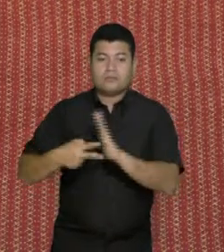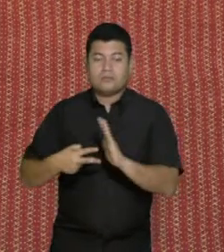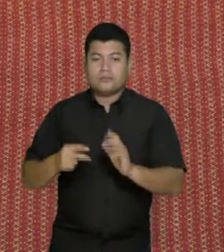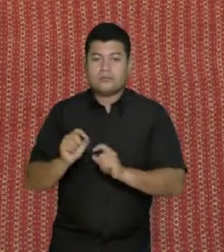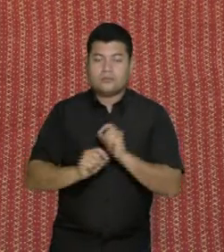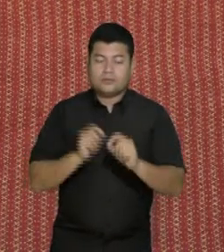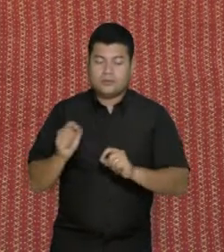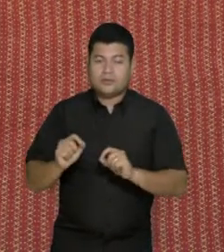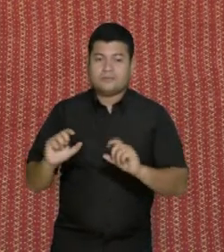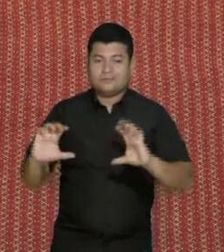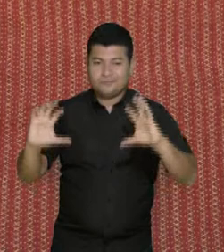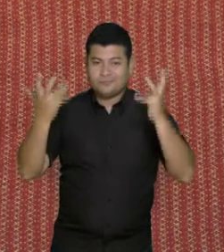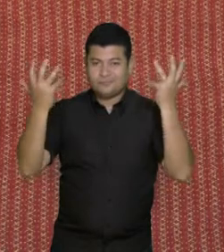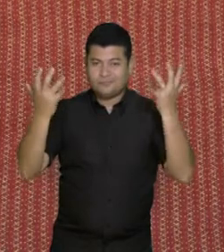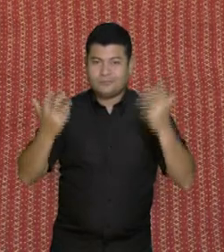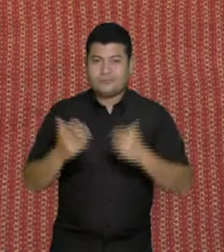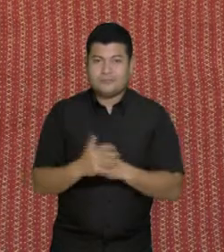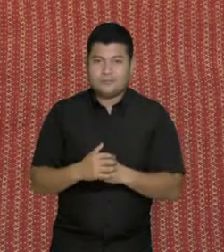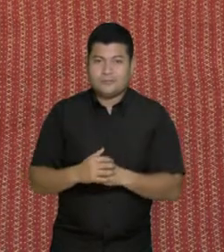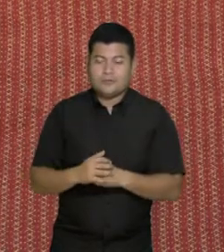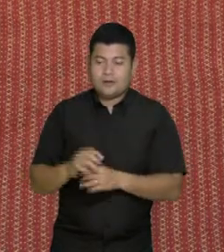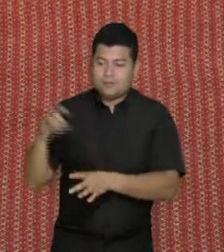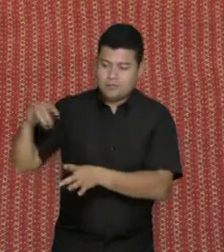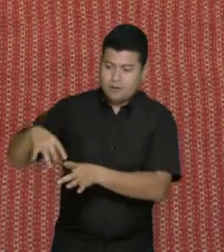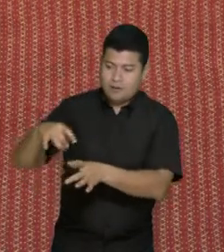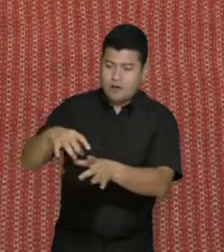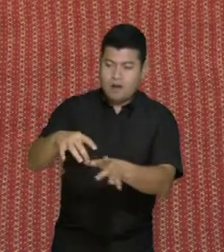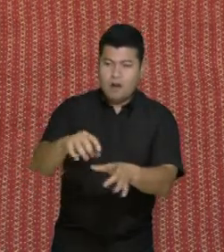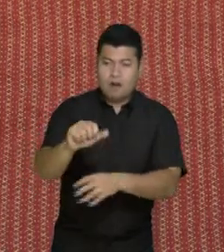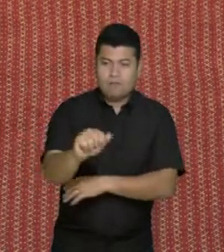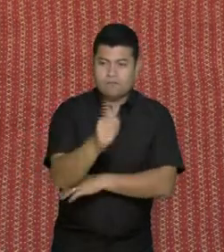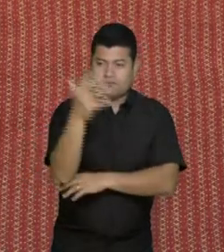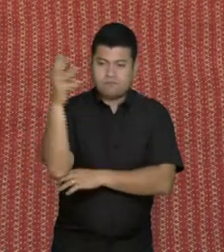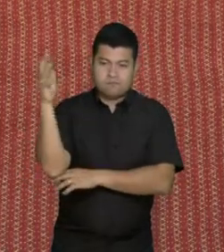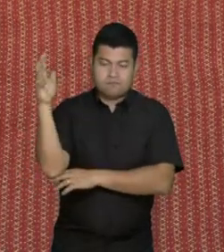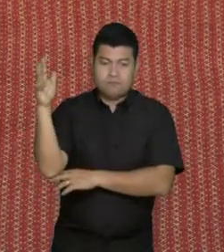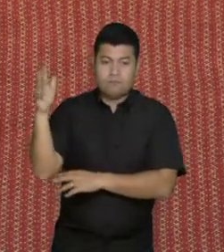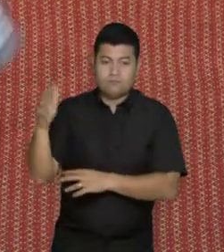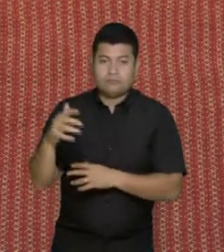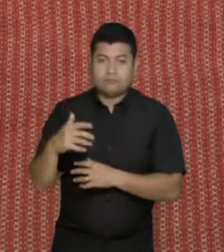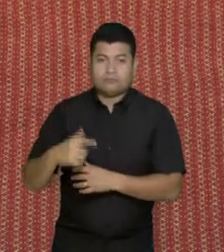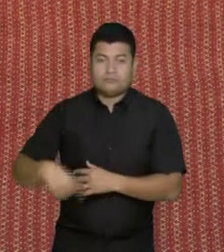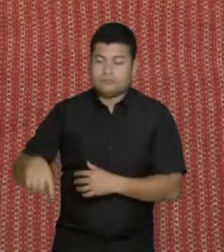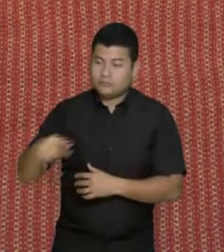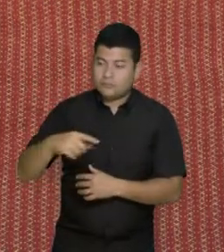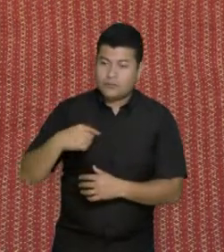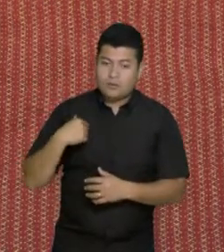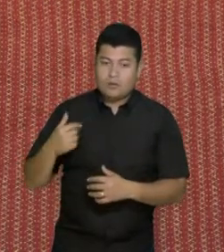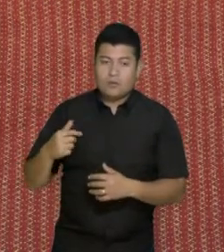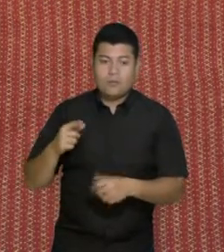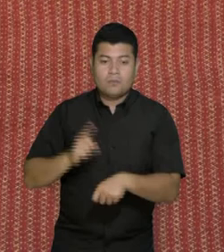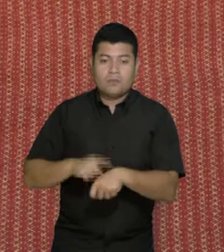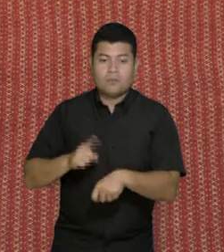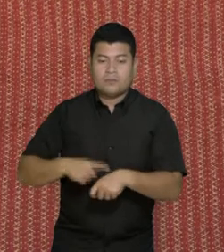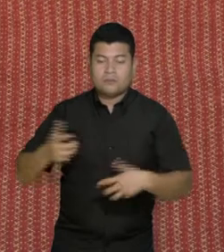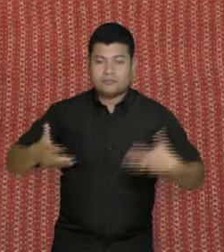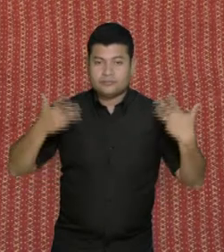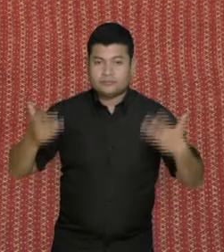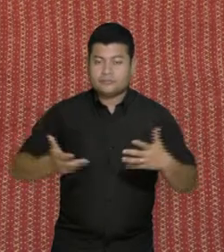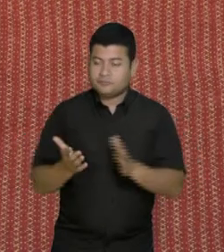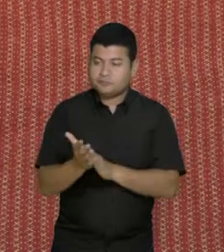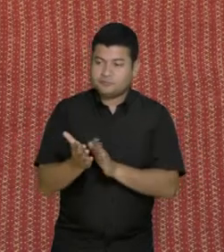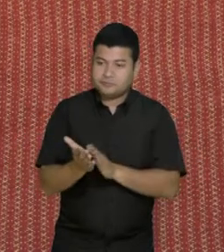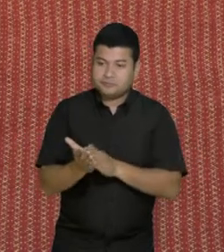nós plantávamos sempre os palmitos, palmeira ao redor da igreja, das festas da nossa igreja, enfeitando, que é um momento de alegria e de festa. Então, parabéns a